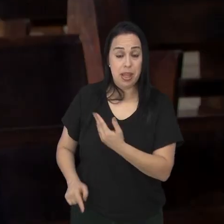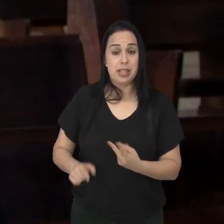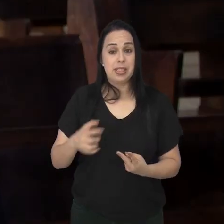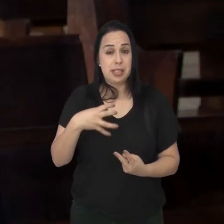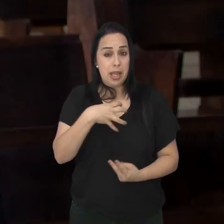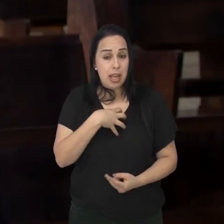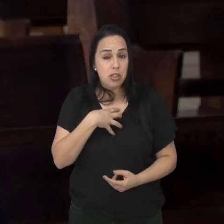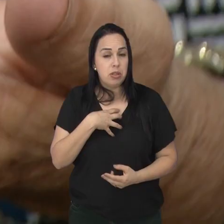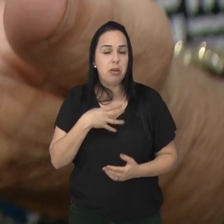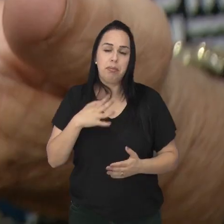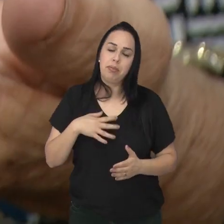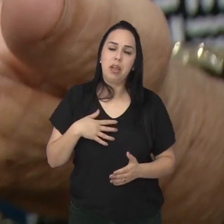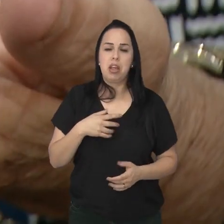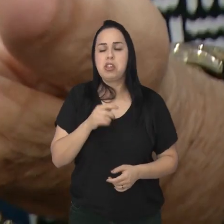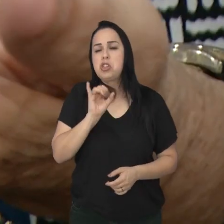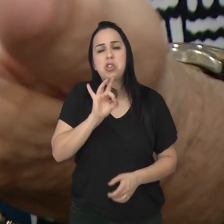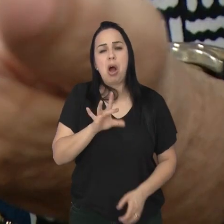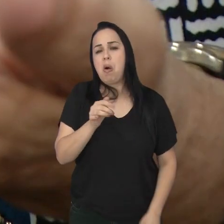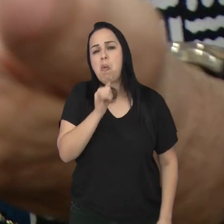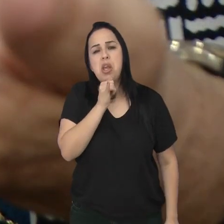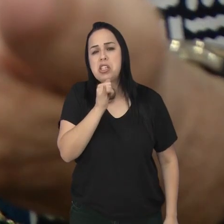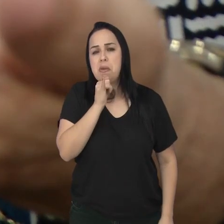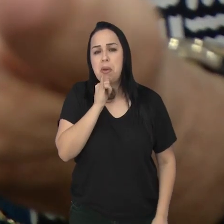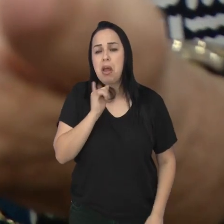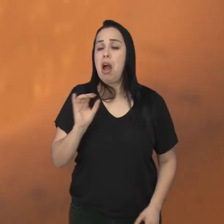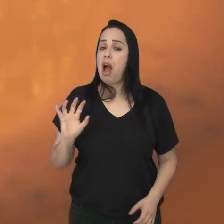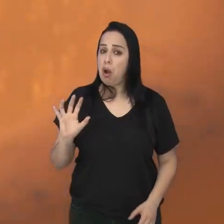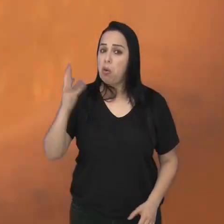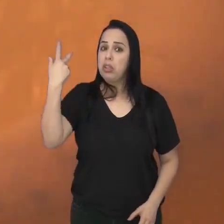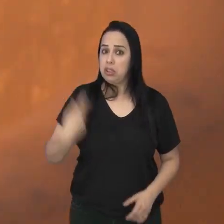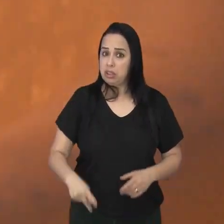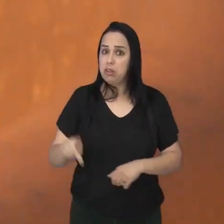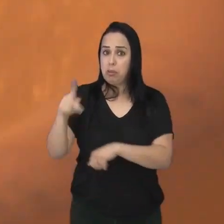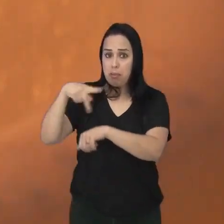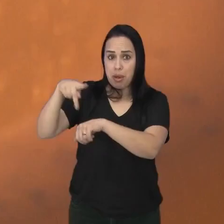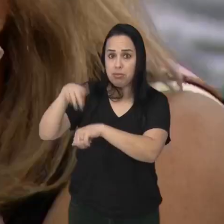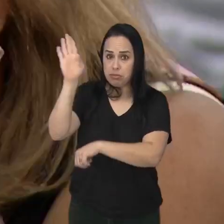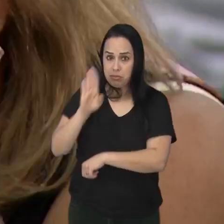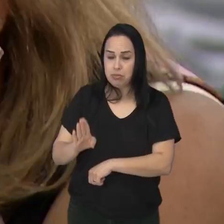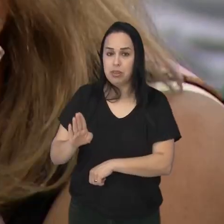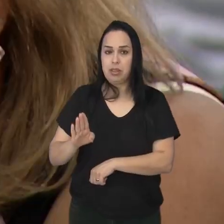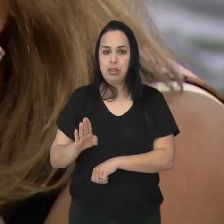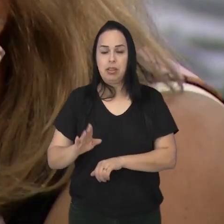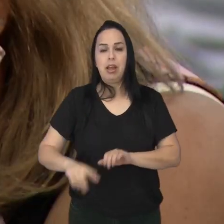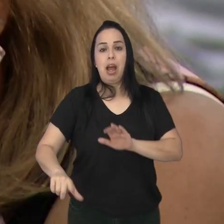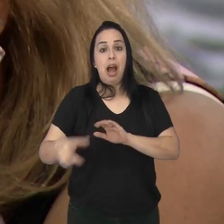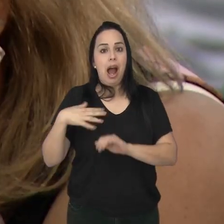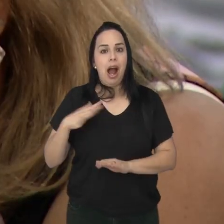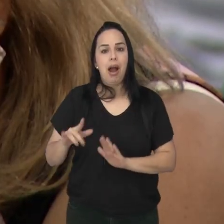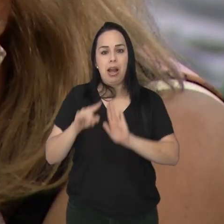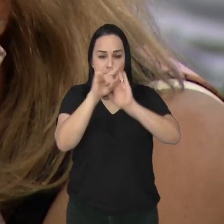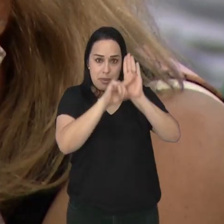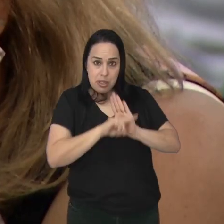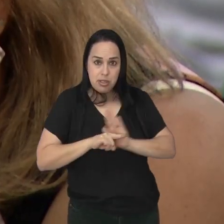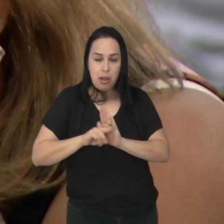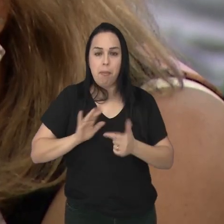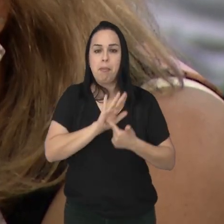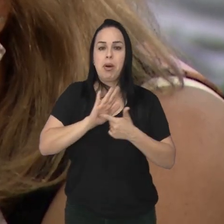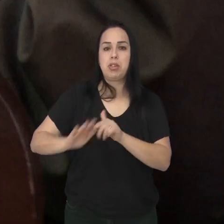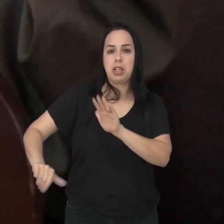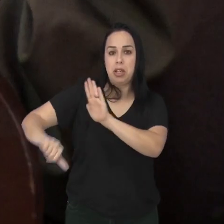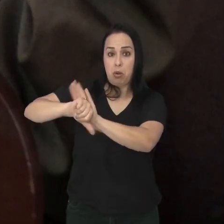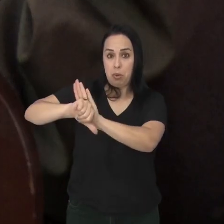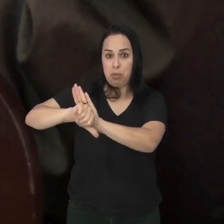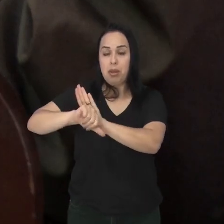Nívia e pelo Gilson são apenas alguns exemplos do que acontece no país. Dados mostram que crimes em razão da